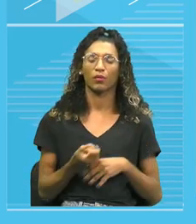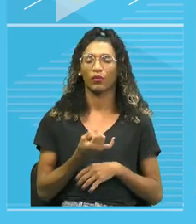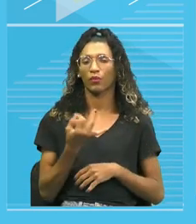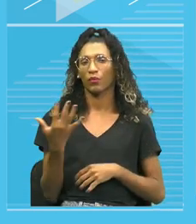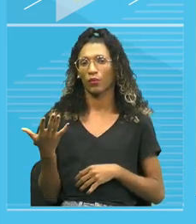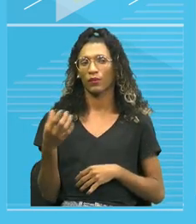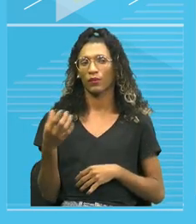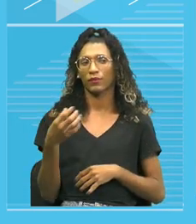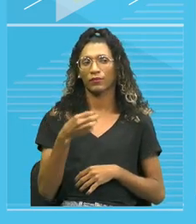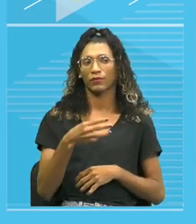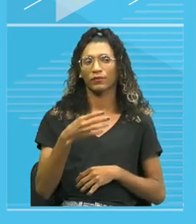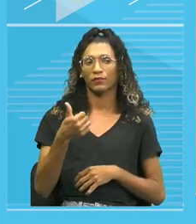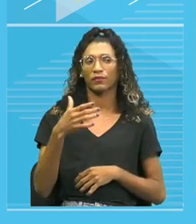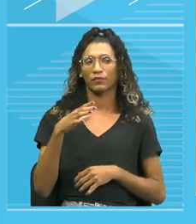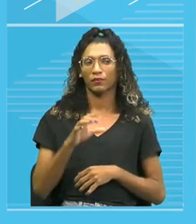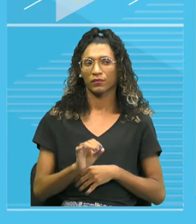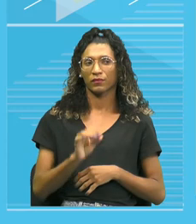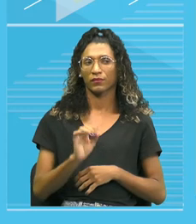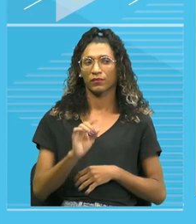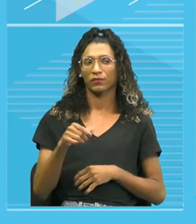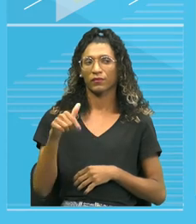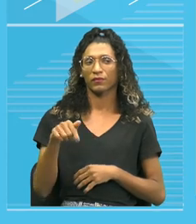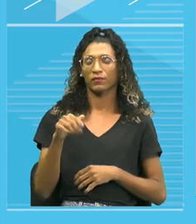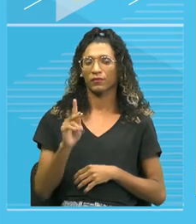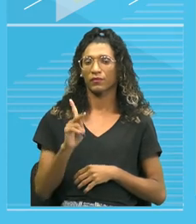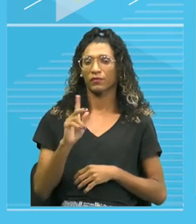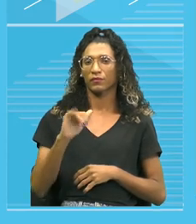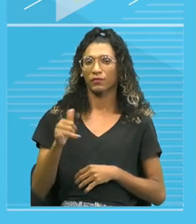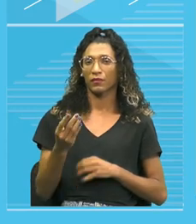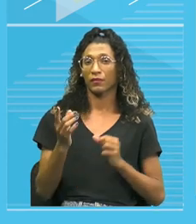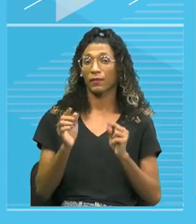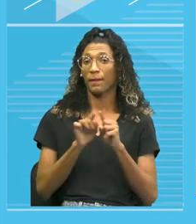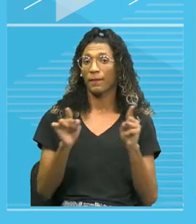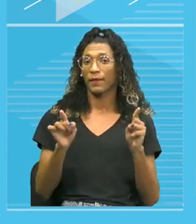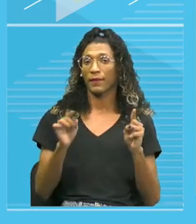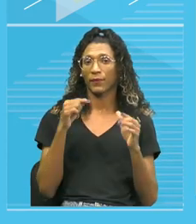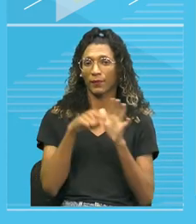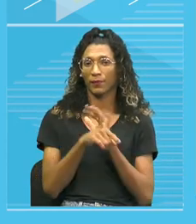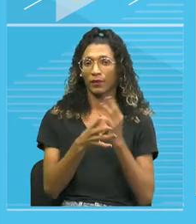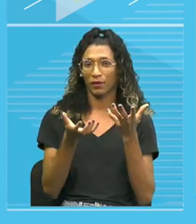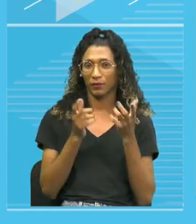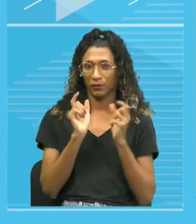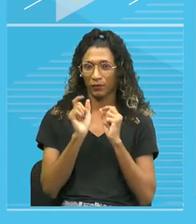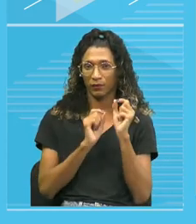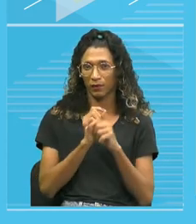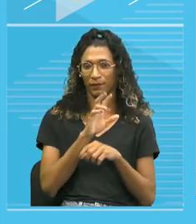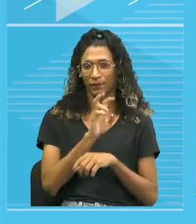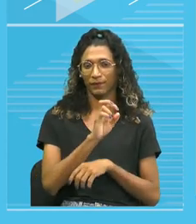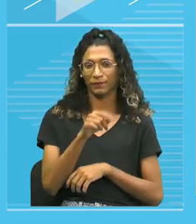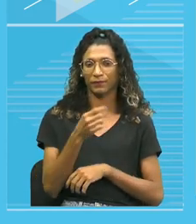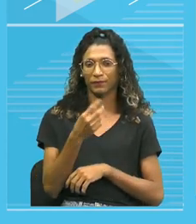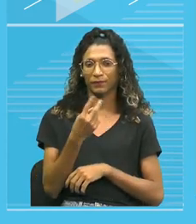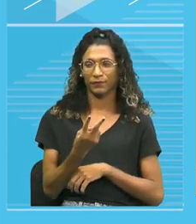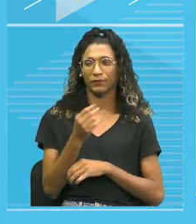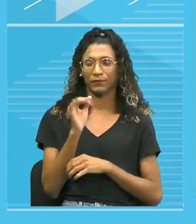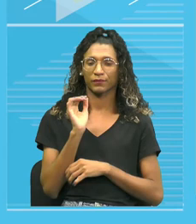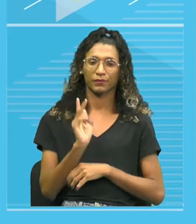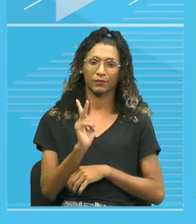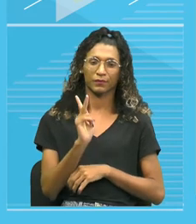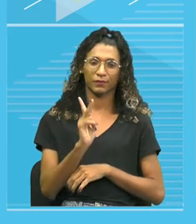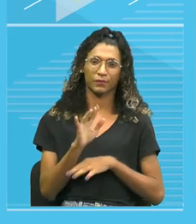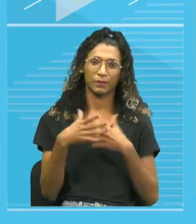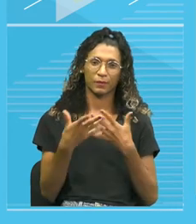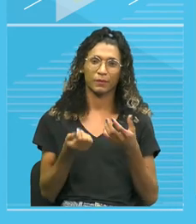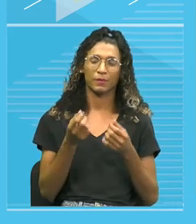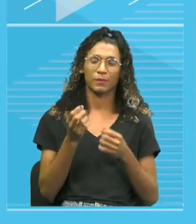310,7 só que a questão quer saber meu filho é para 5,2 kg desse material o